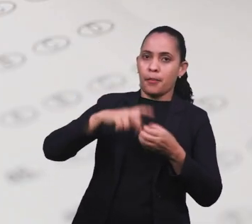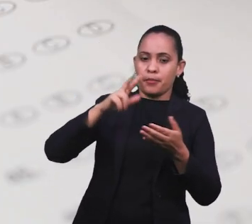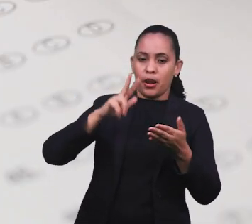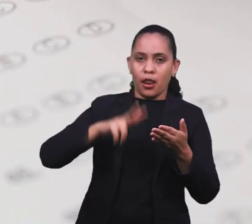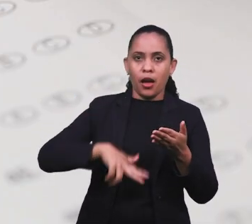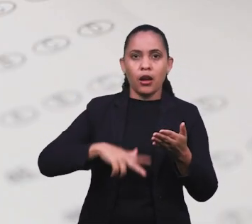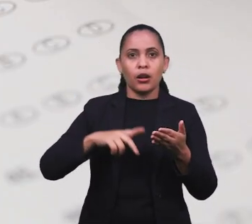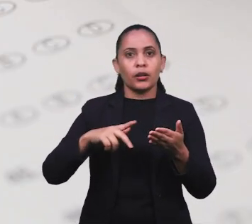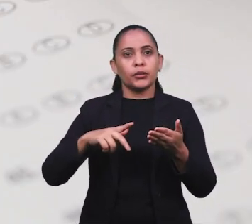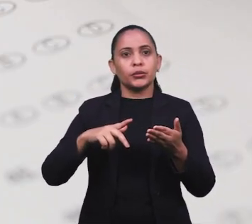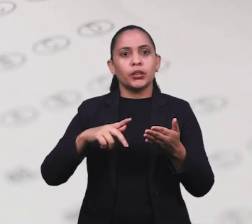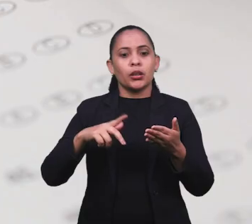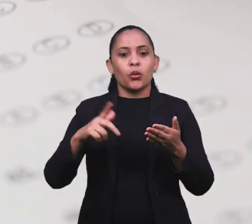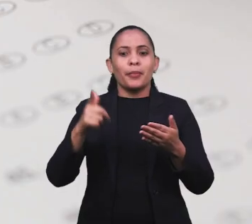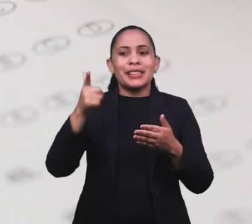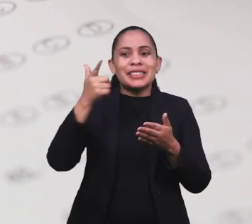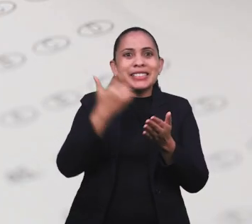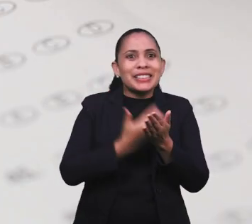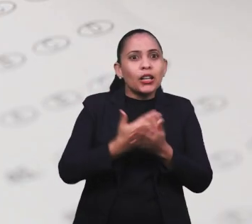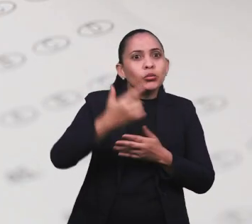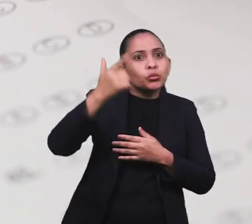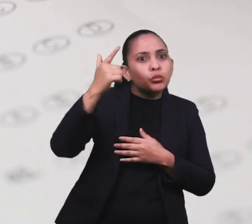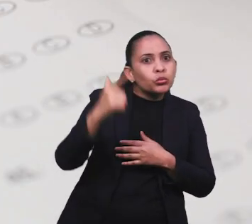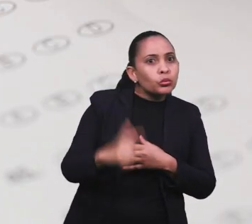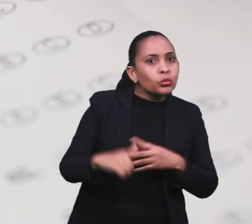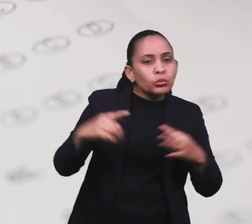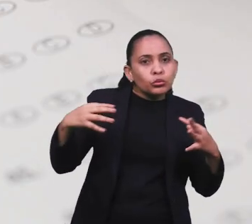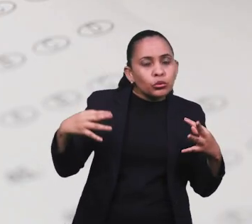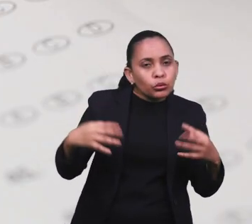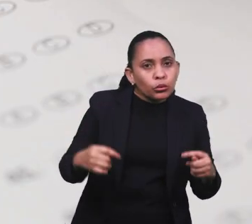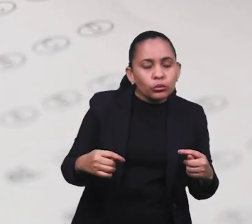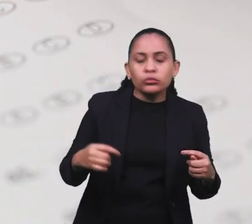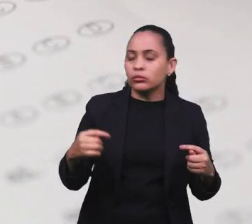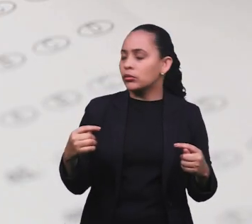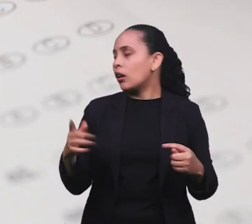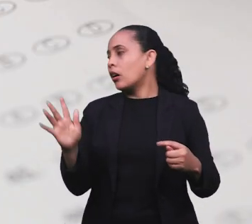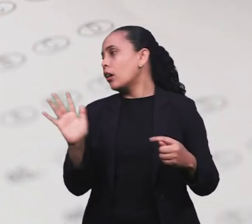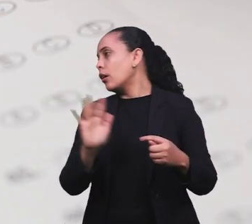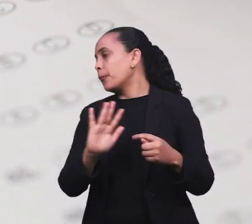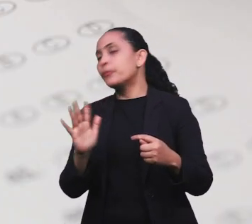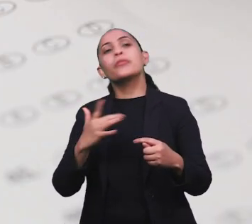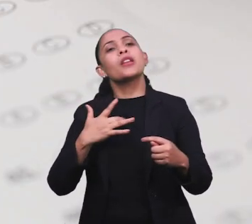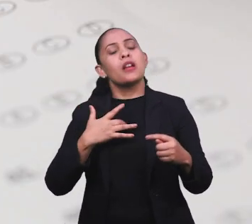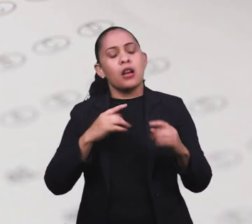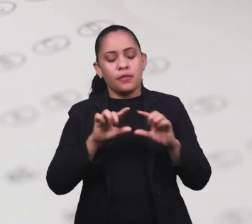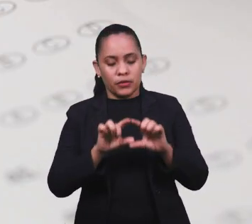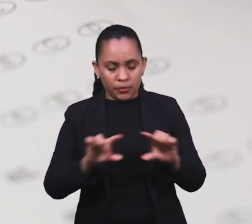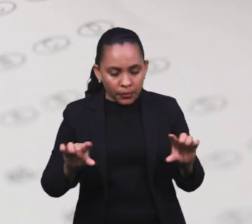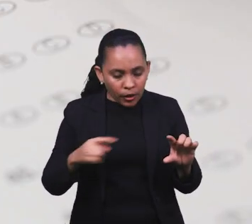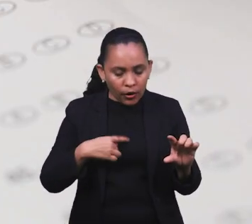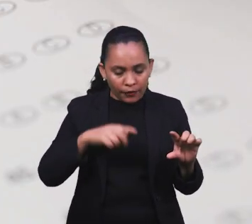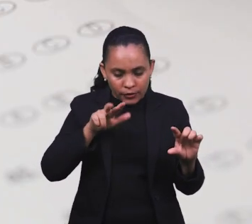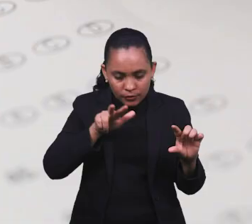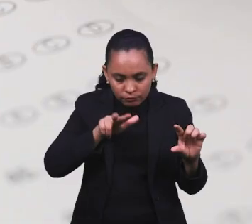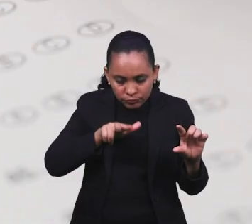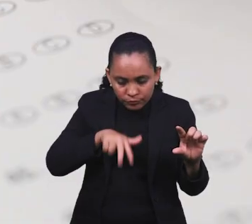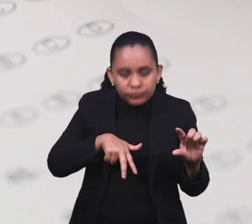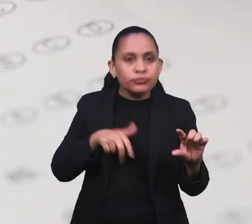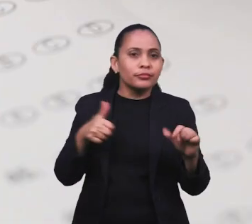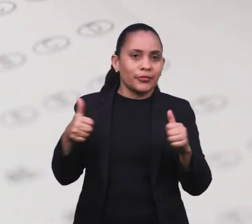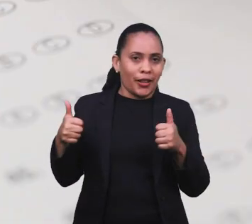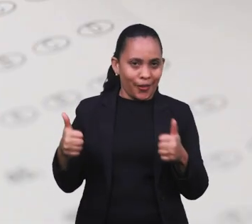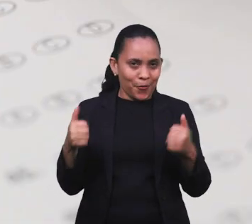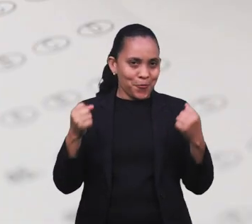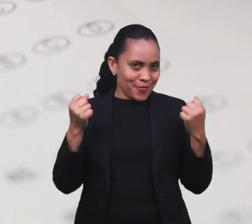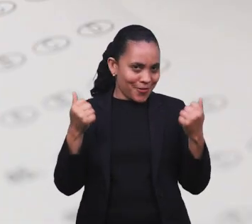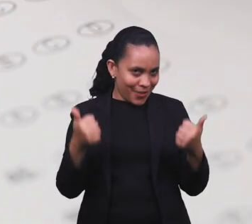assunto, você não vai voltar do zero. Você vai voltar, obviamente, do ponto que você terminou aquela